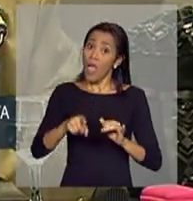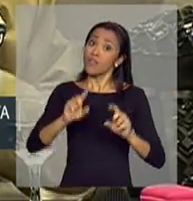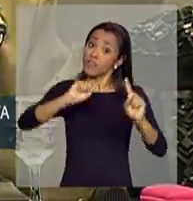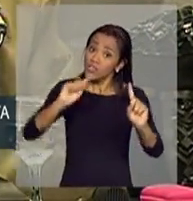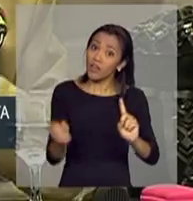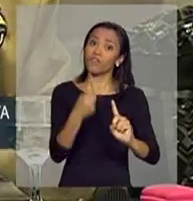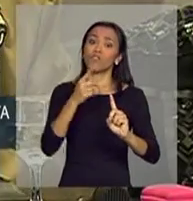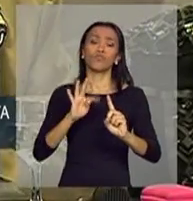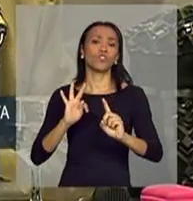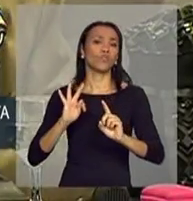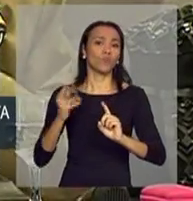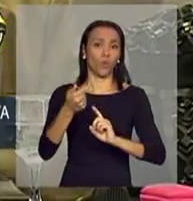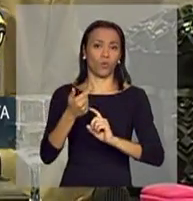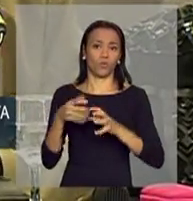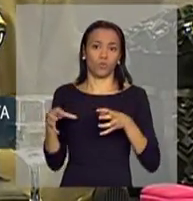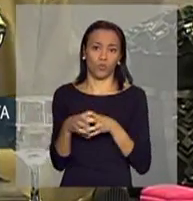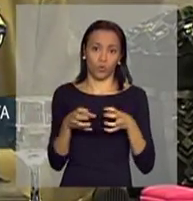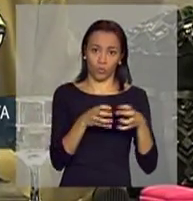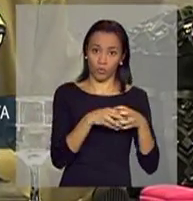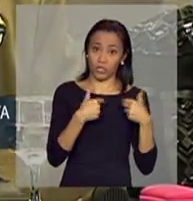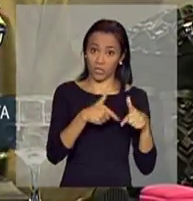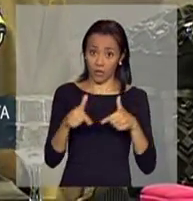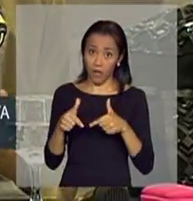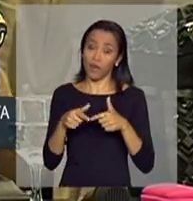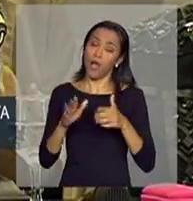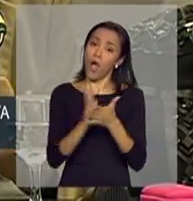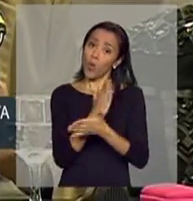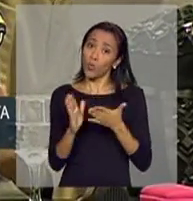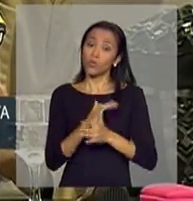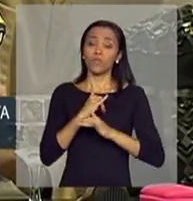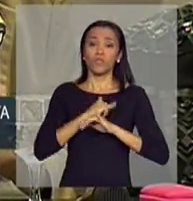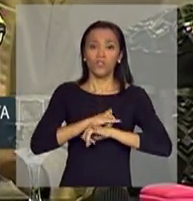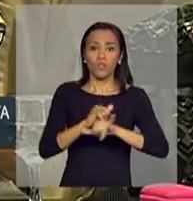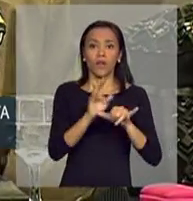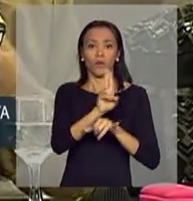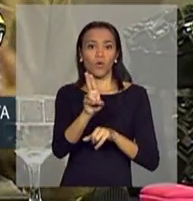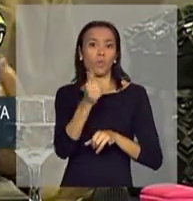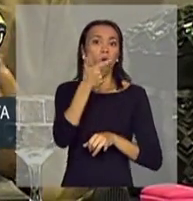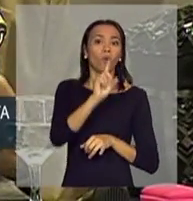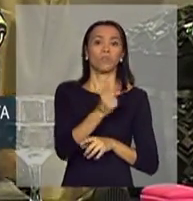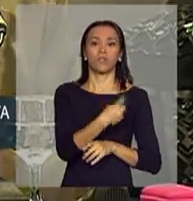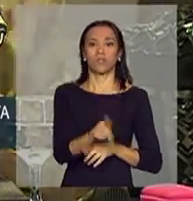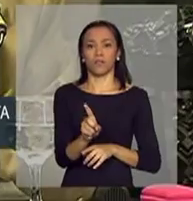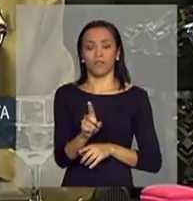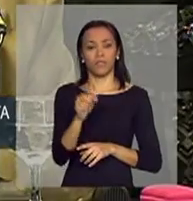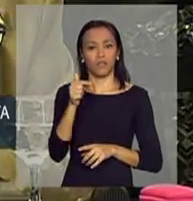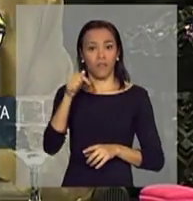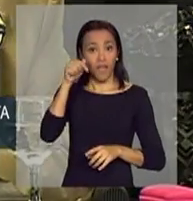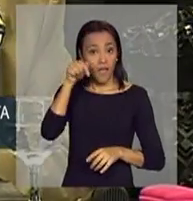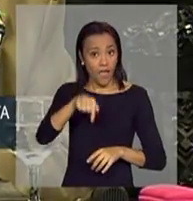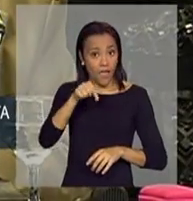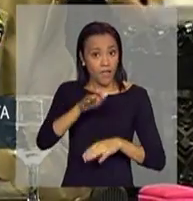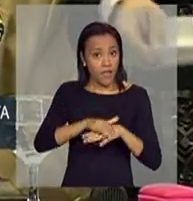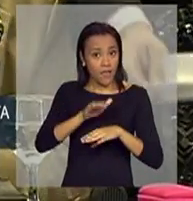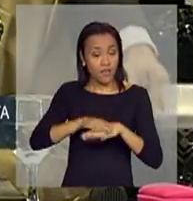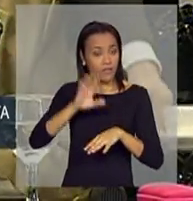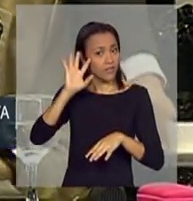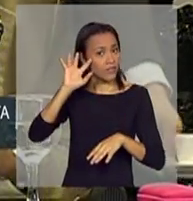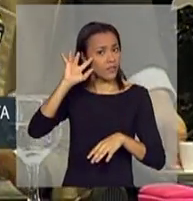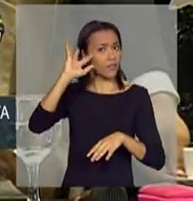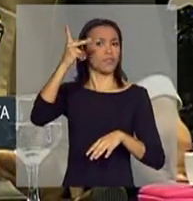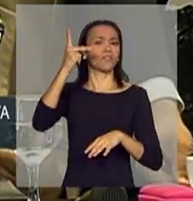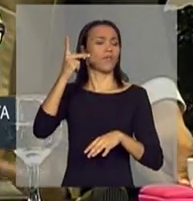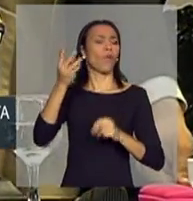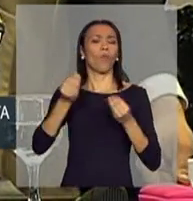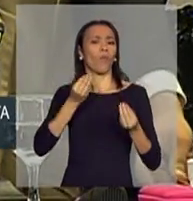comissões, publicar nomes. Algumas publicaram, outras não publicaram. Essa decisão vai ser tomada no momento